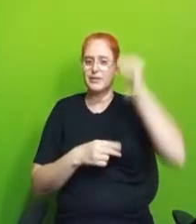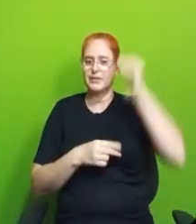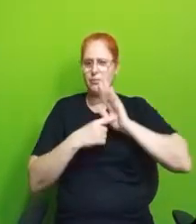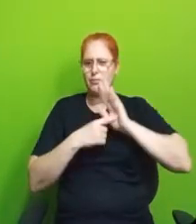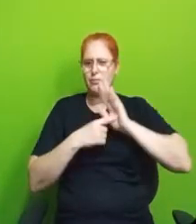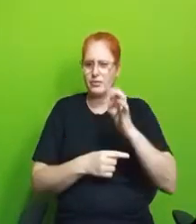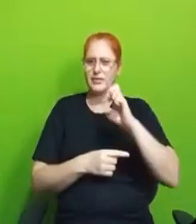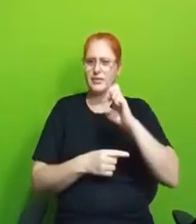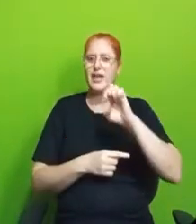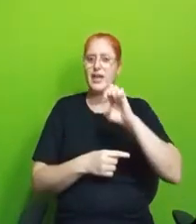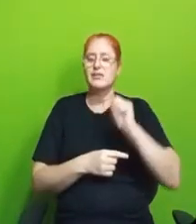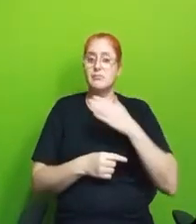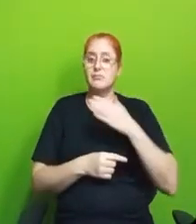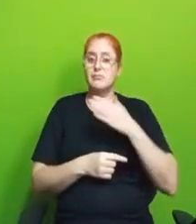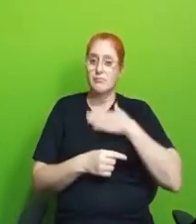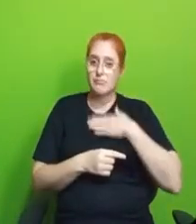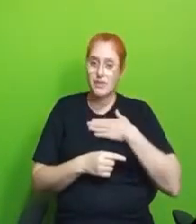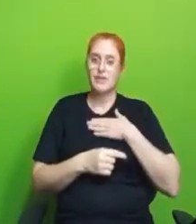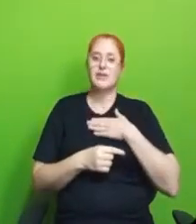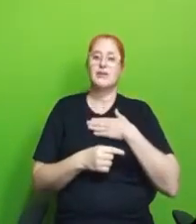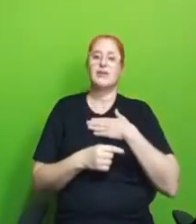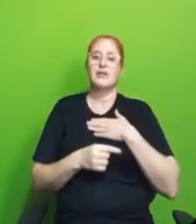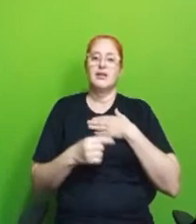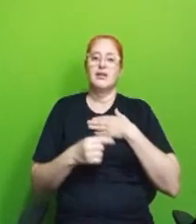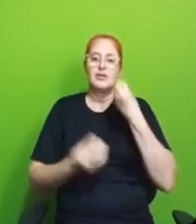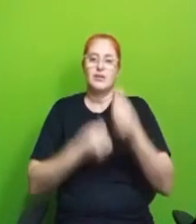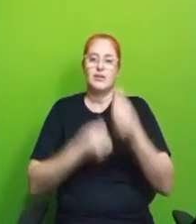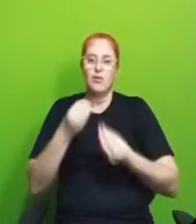de universalização da atenção básica e de